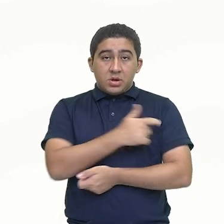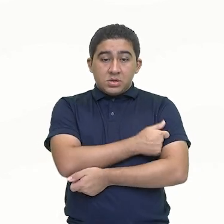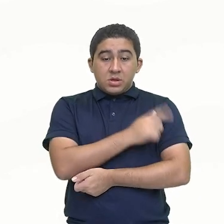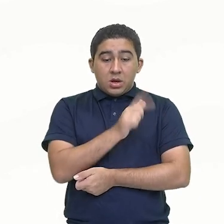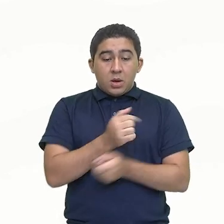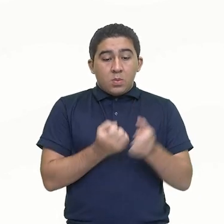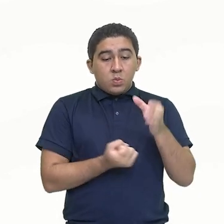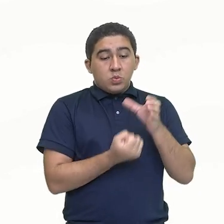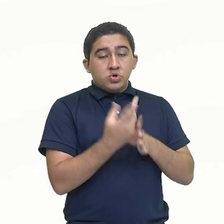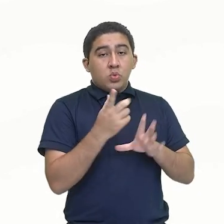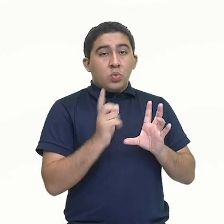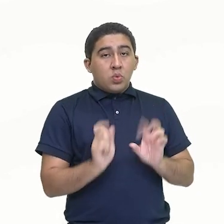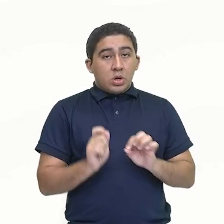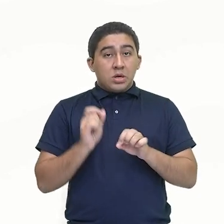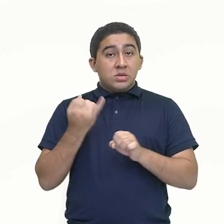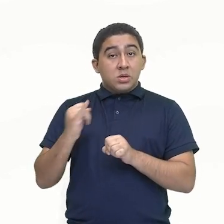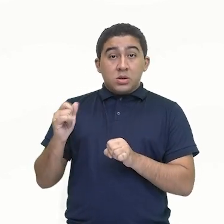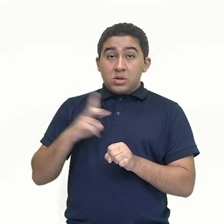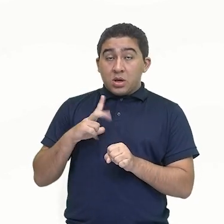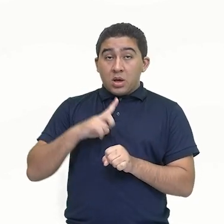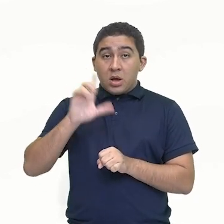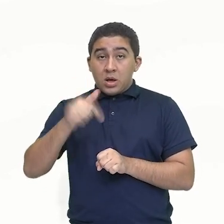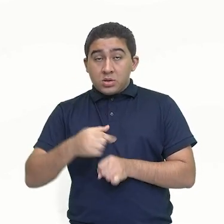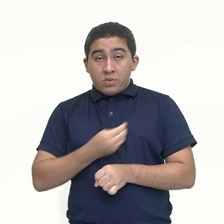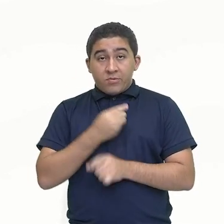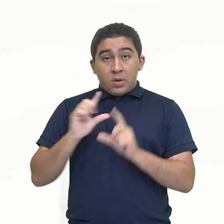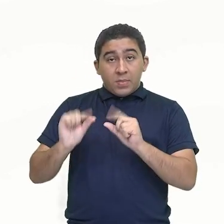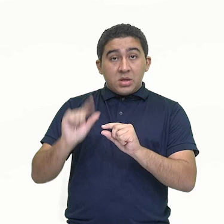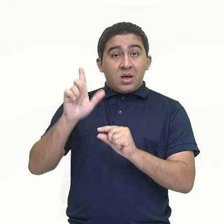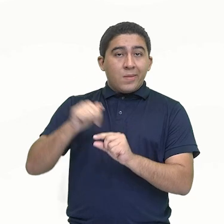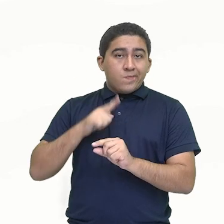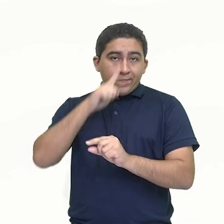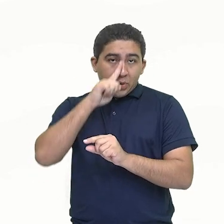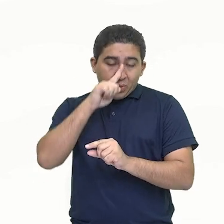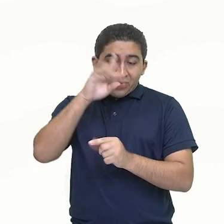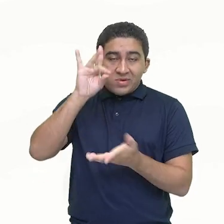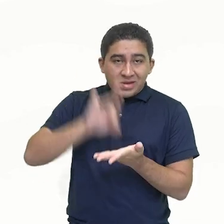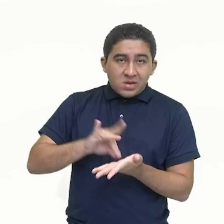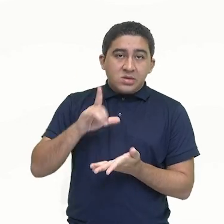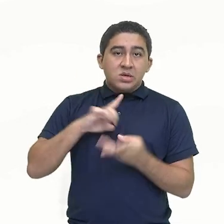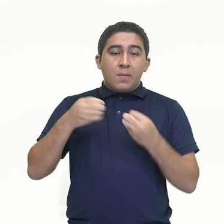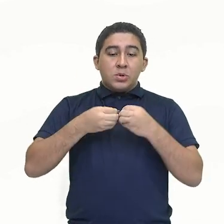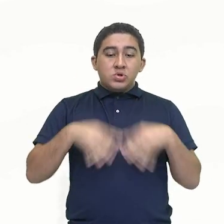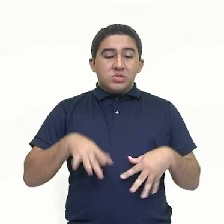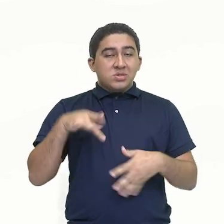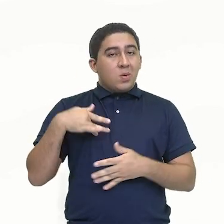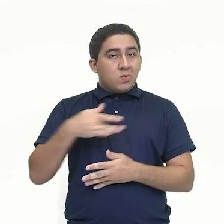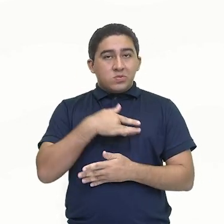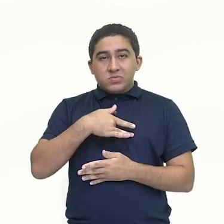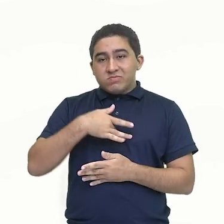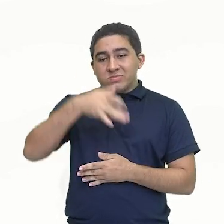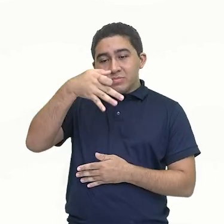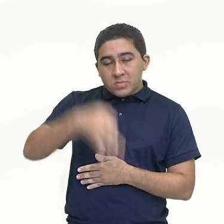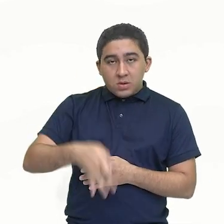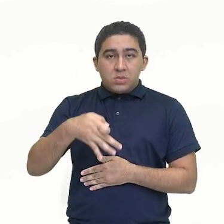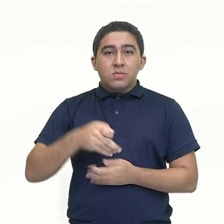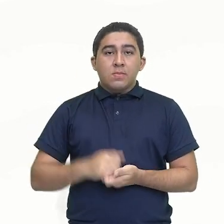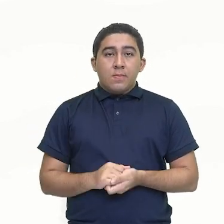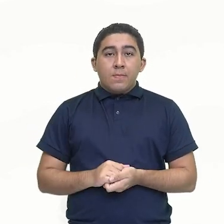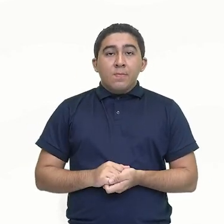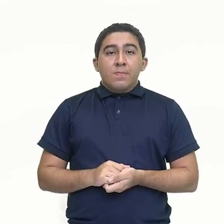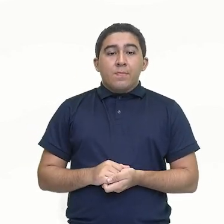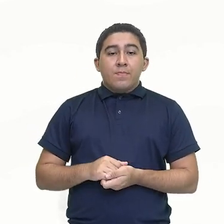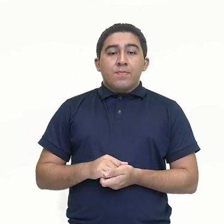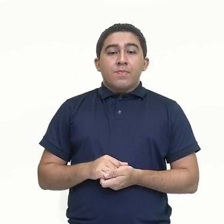são muito letais, que causam consequências graves no organismo. Micro-organismos que causam